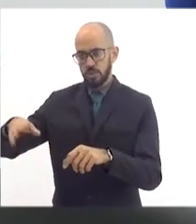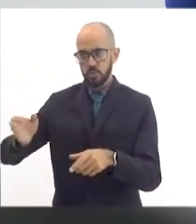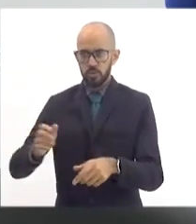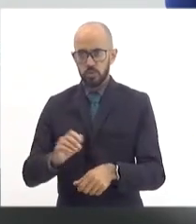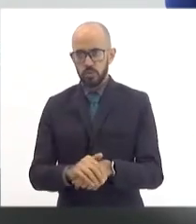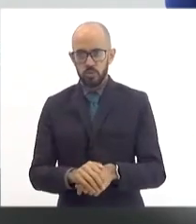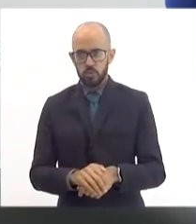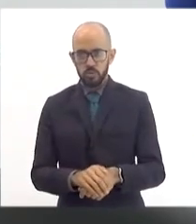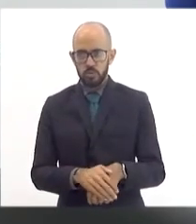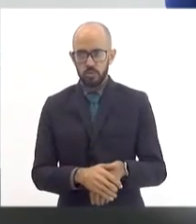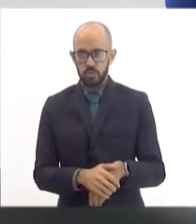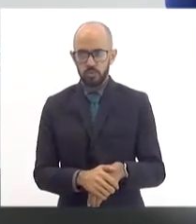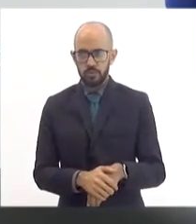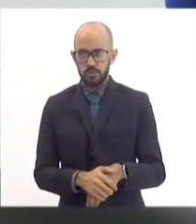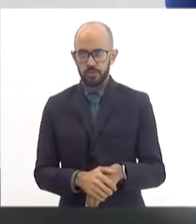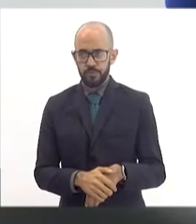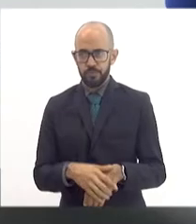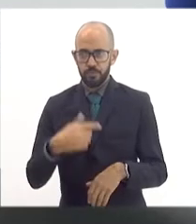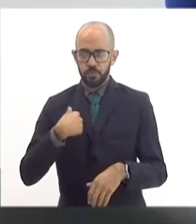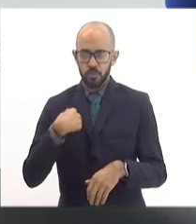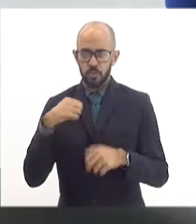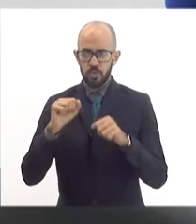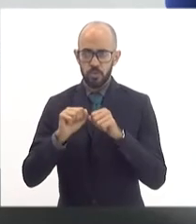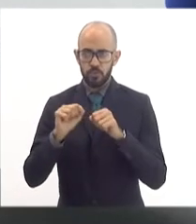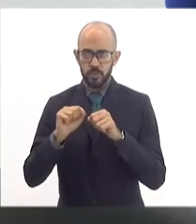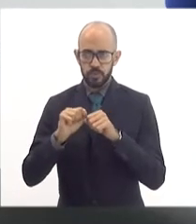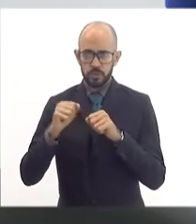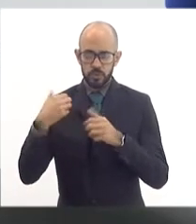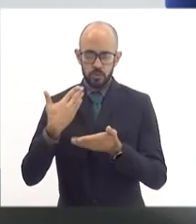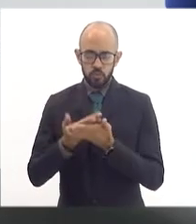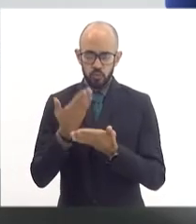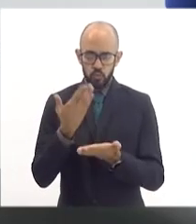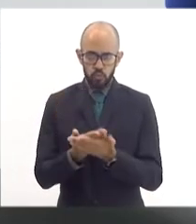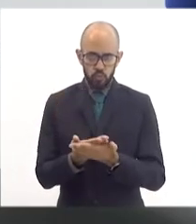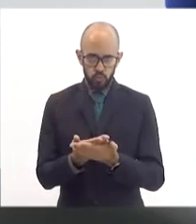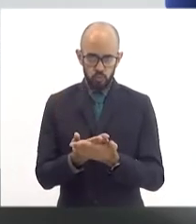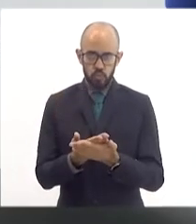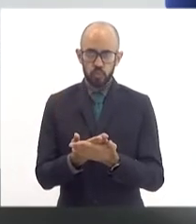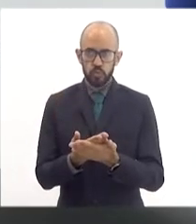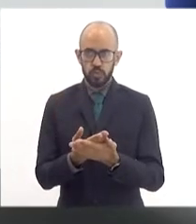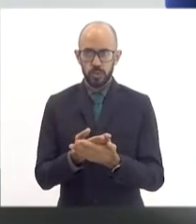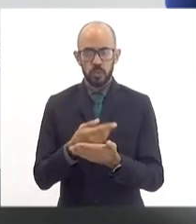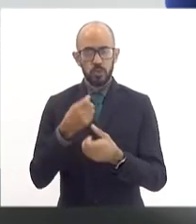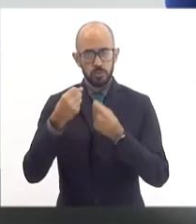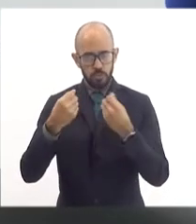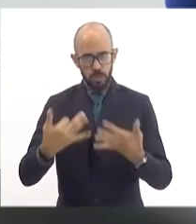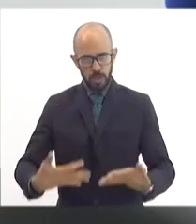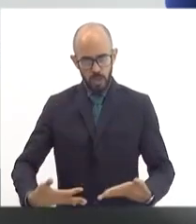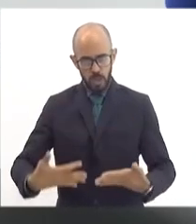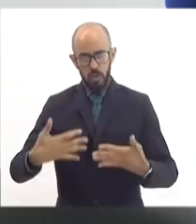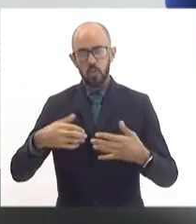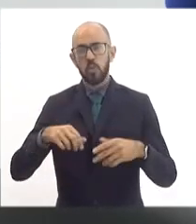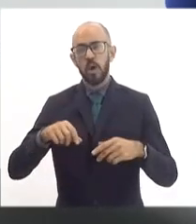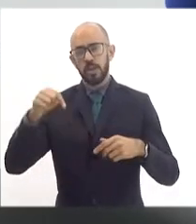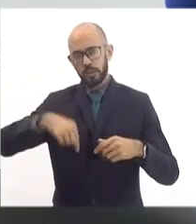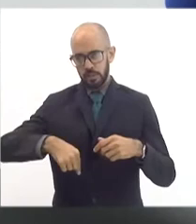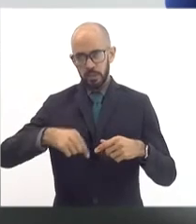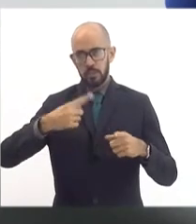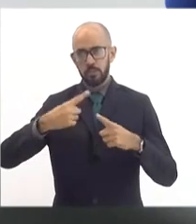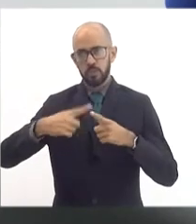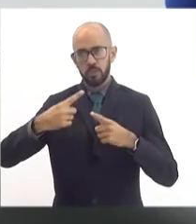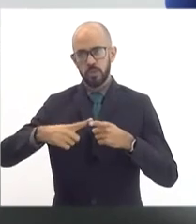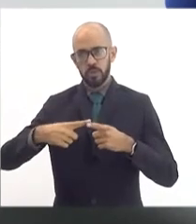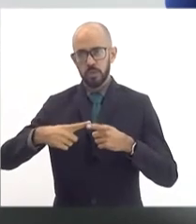deslocado. Eu estou fazendo essas ilações porque a gente já vai lendo, né? Porque não